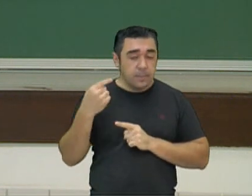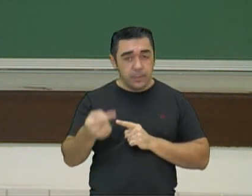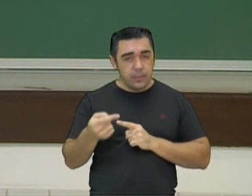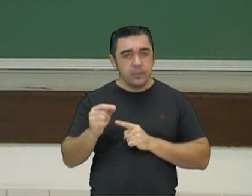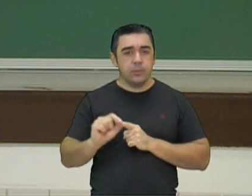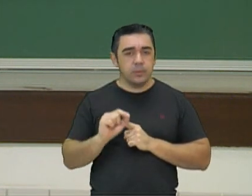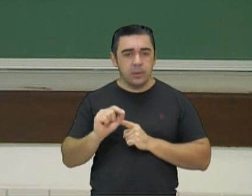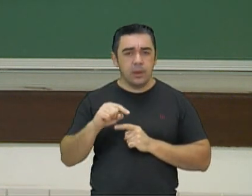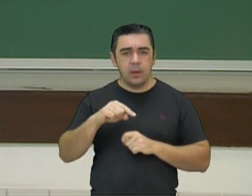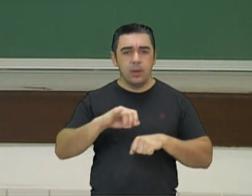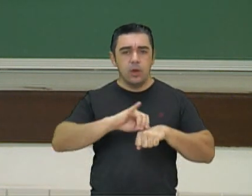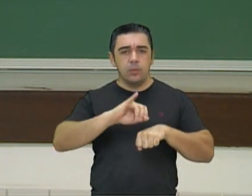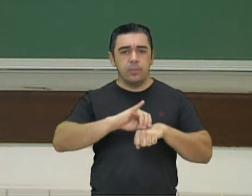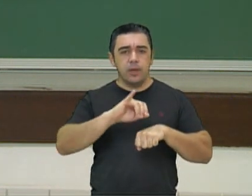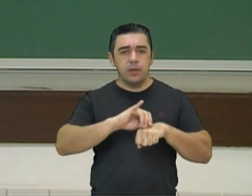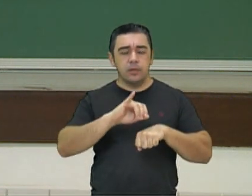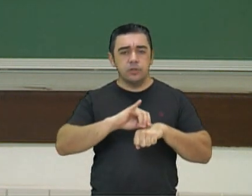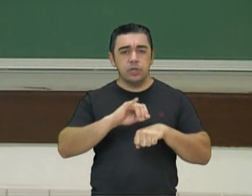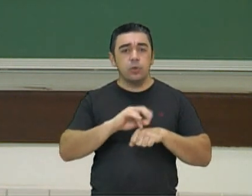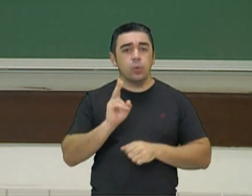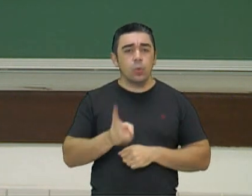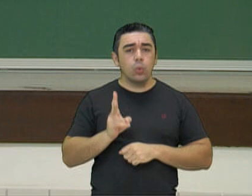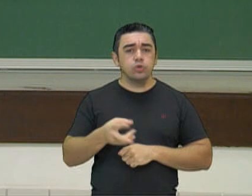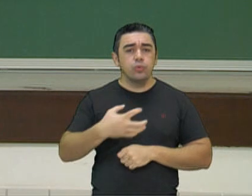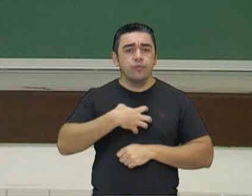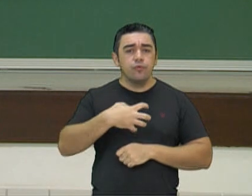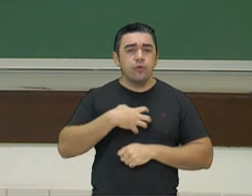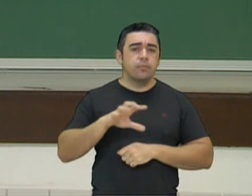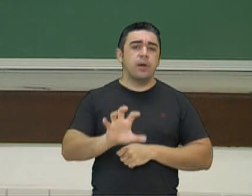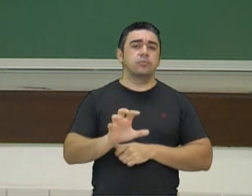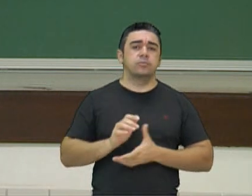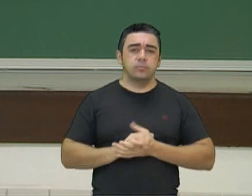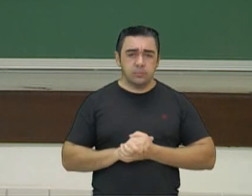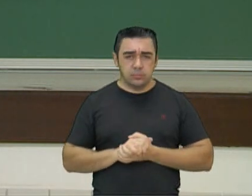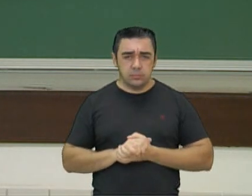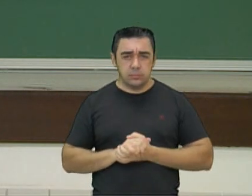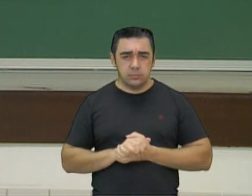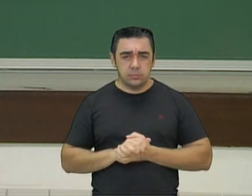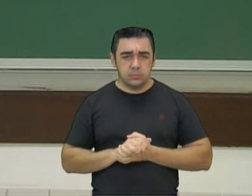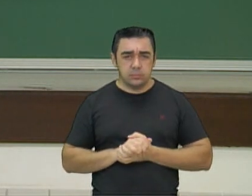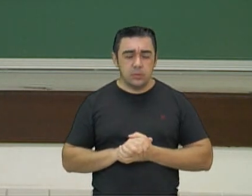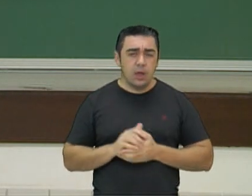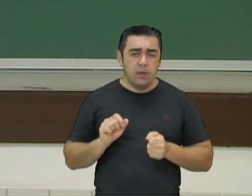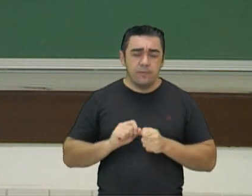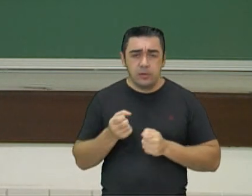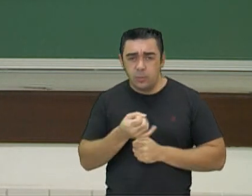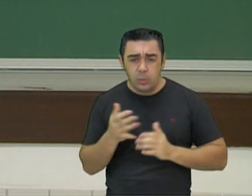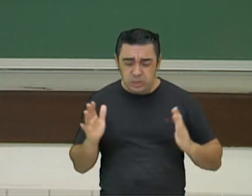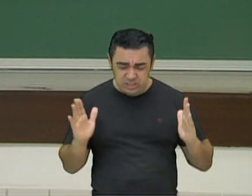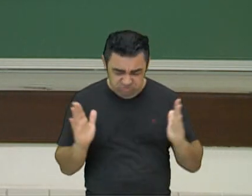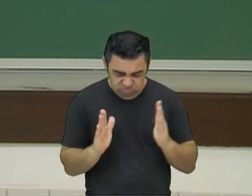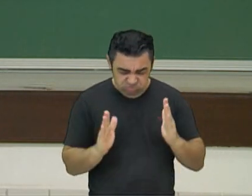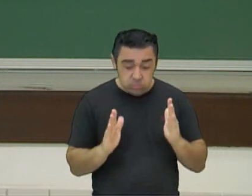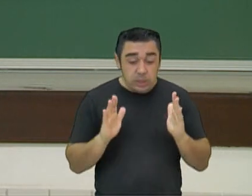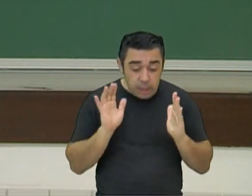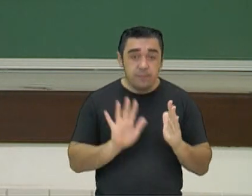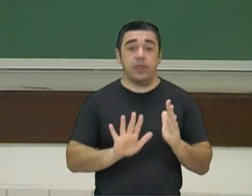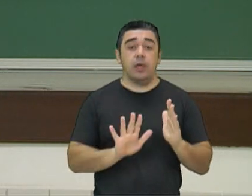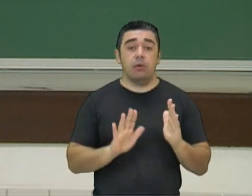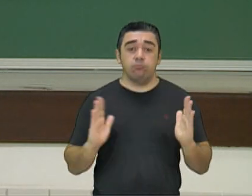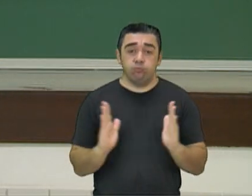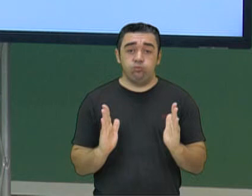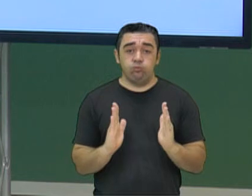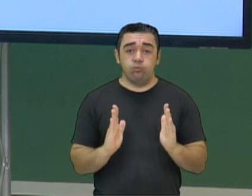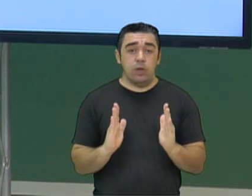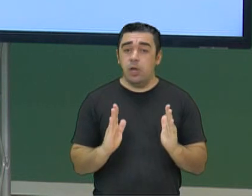o objeto ele permanece naquele formato, né? Então, você aplica uma certa tensão e, a partir daquela tensão,